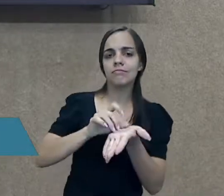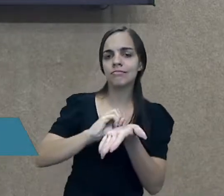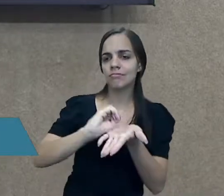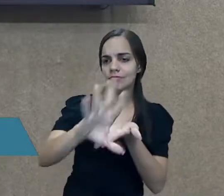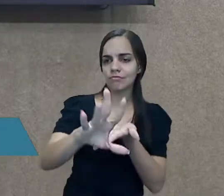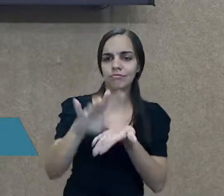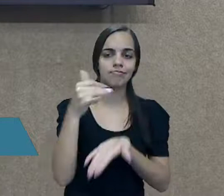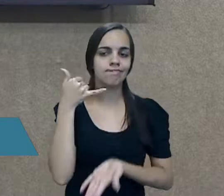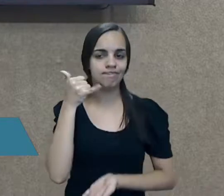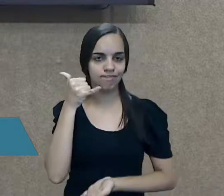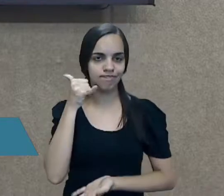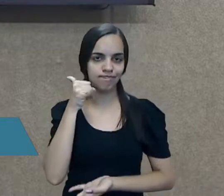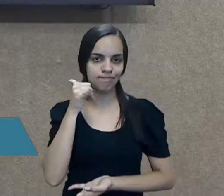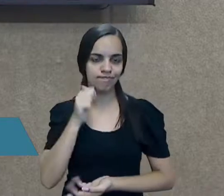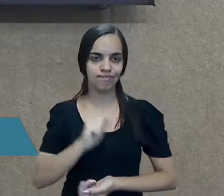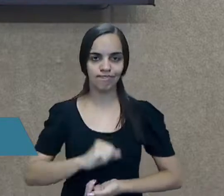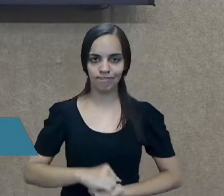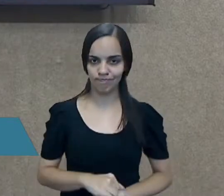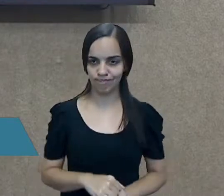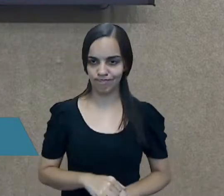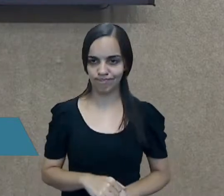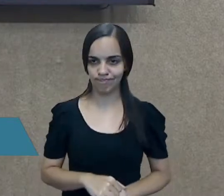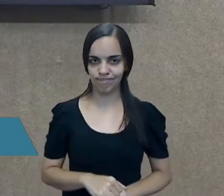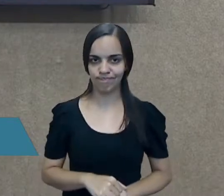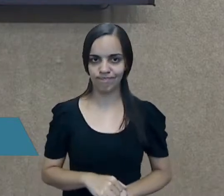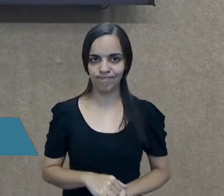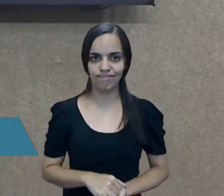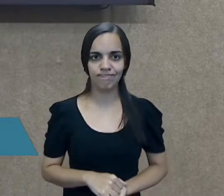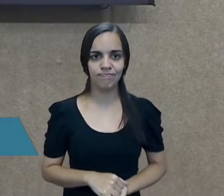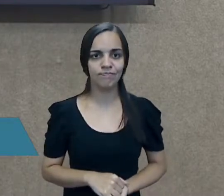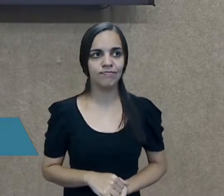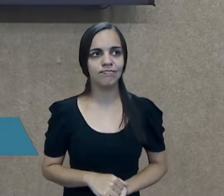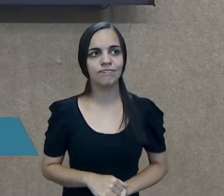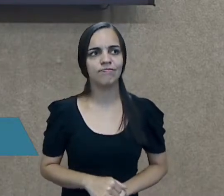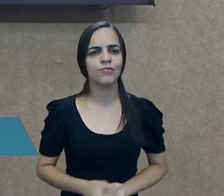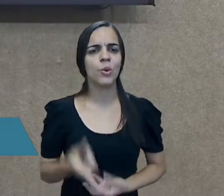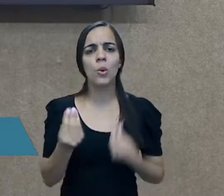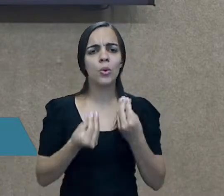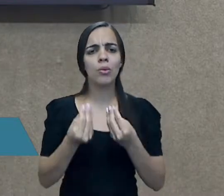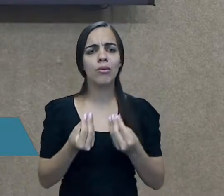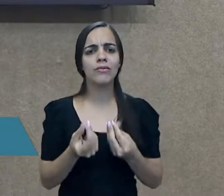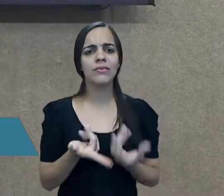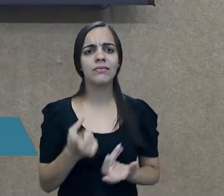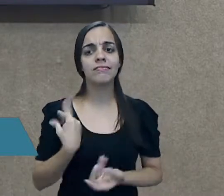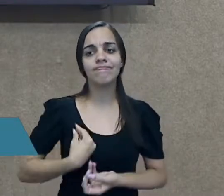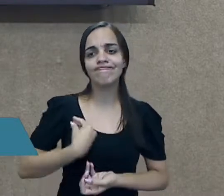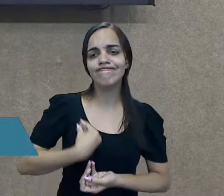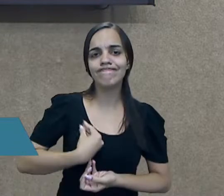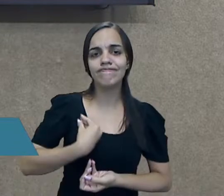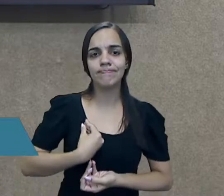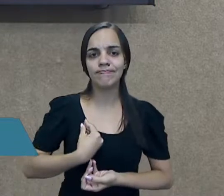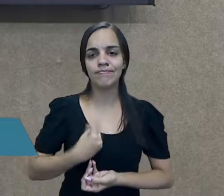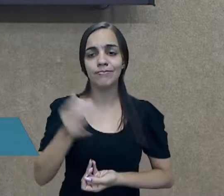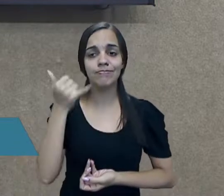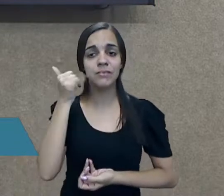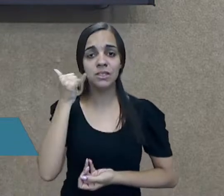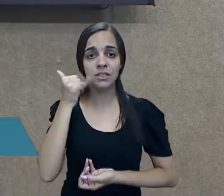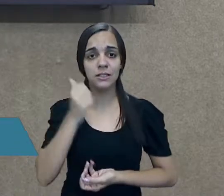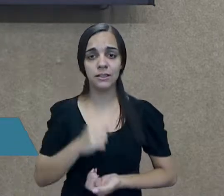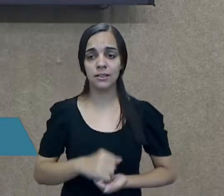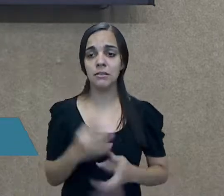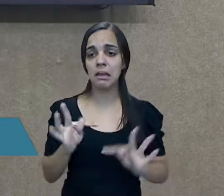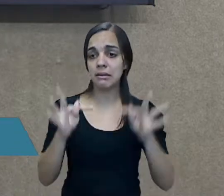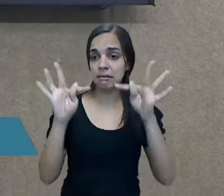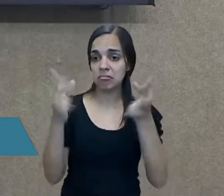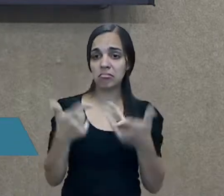uma mensagem via smartphone? Como vocês conseguiriam viver sem essa